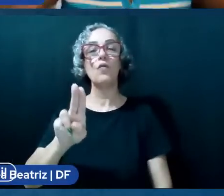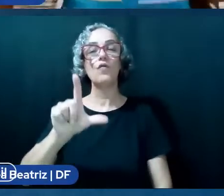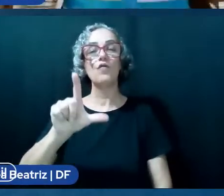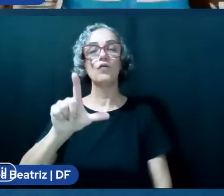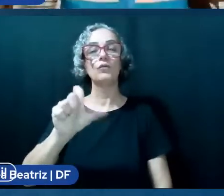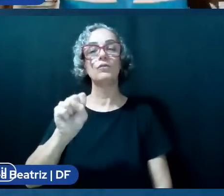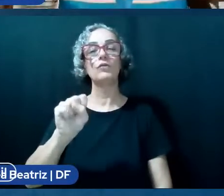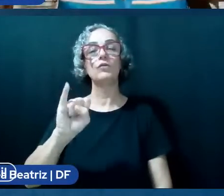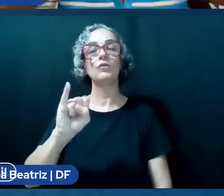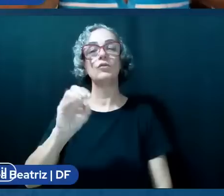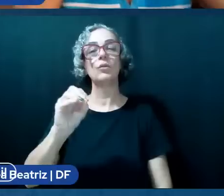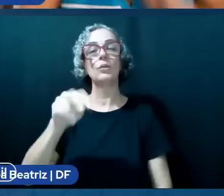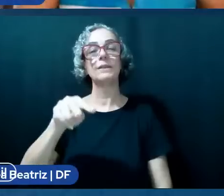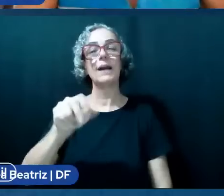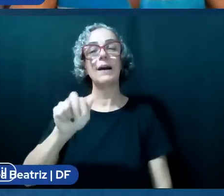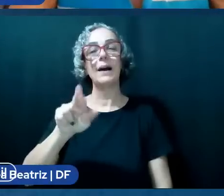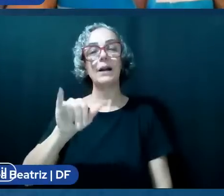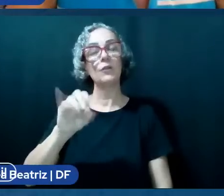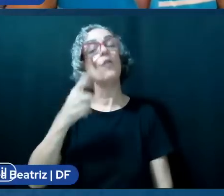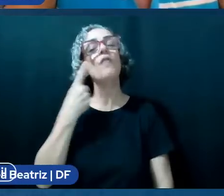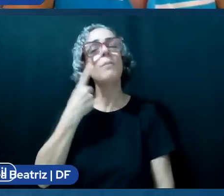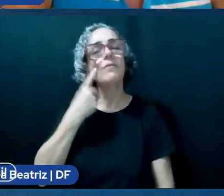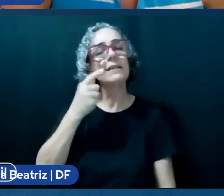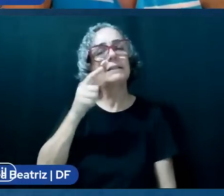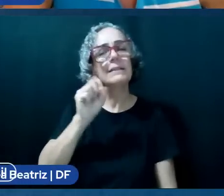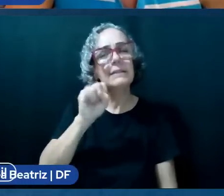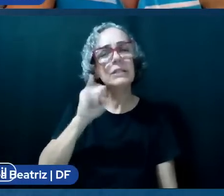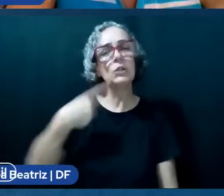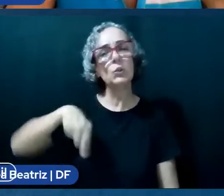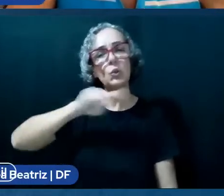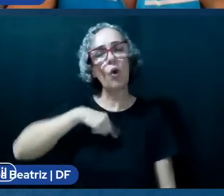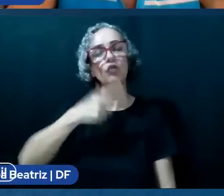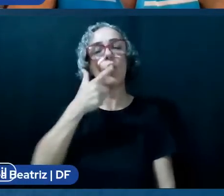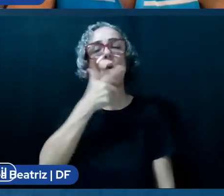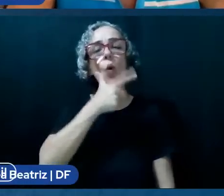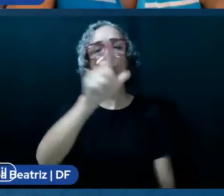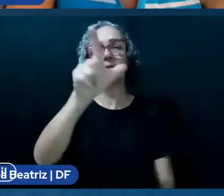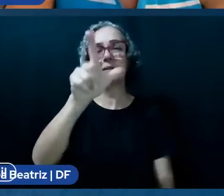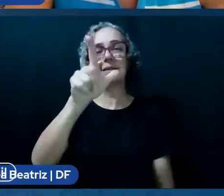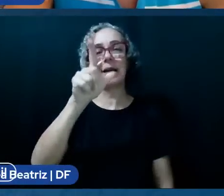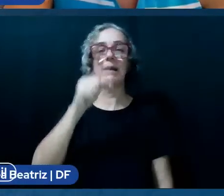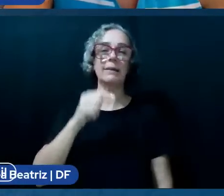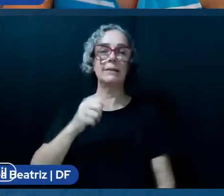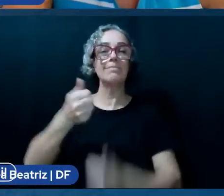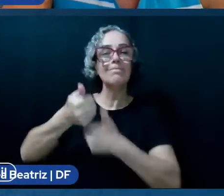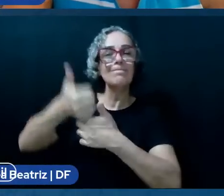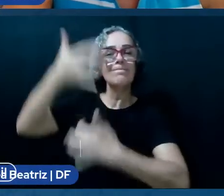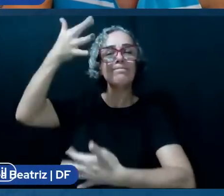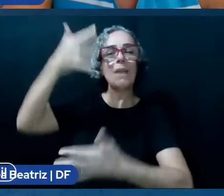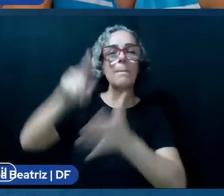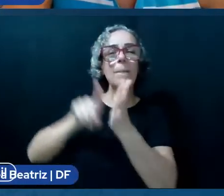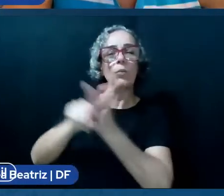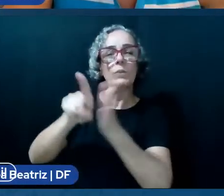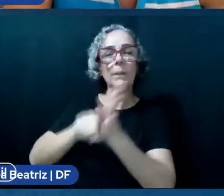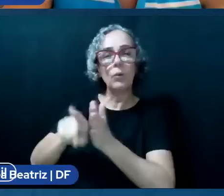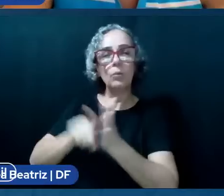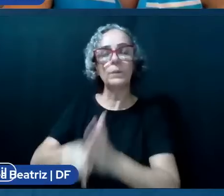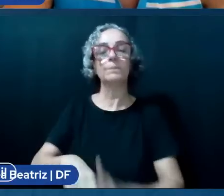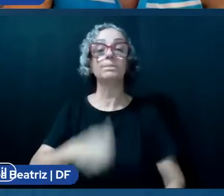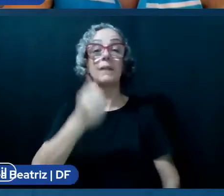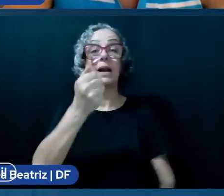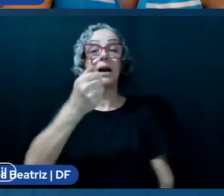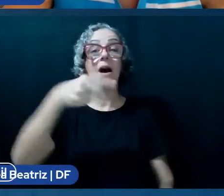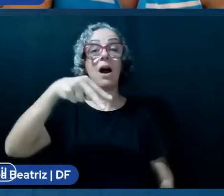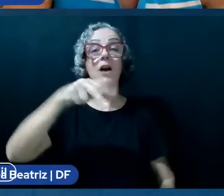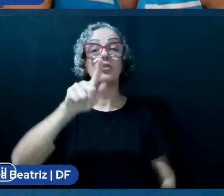deveria atendê-las. Vamos tentar atendê-las de forma pontual, pode ser? A gente responde objetivamente, né, para dar tempo. A Ângela Sancho,